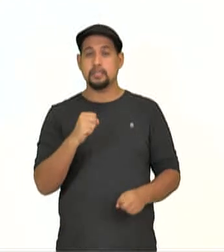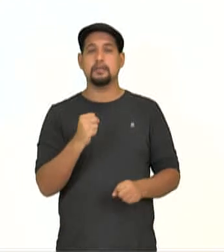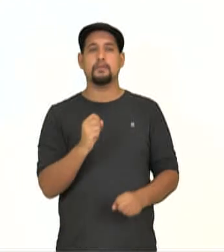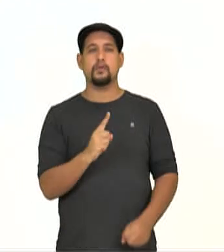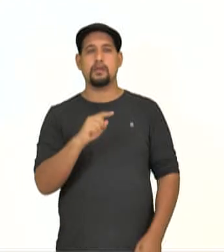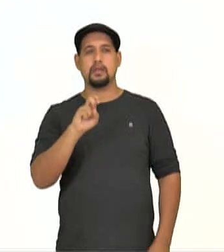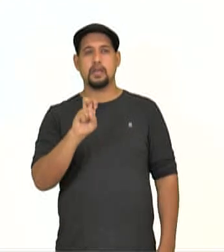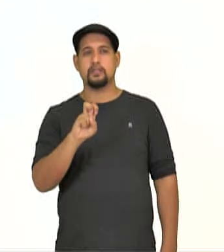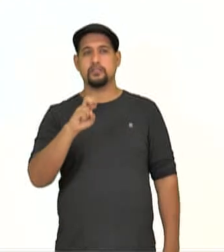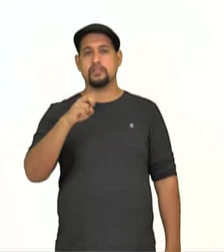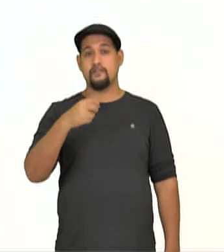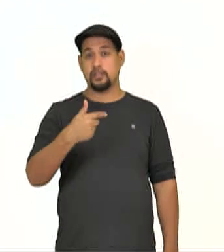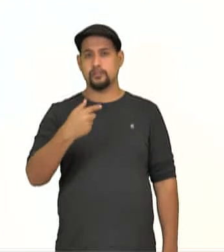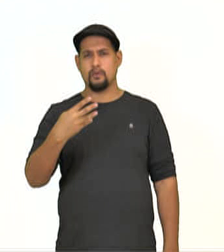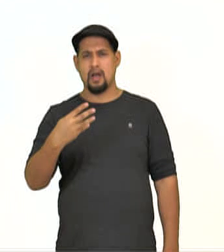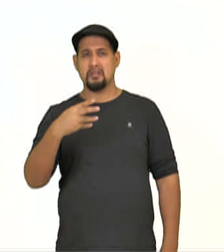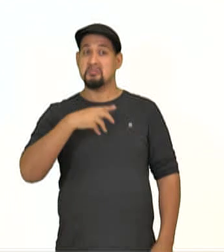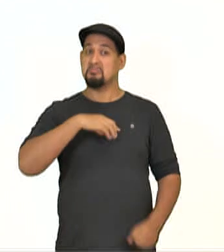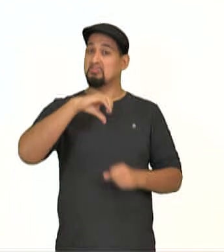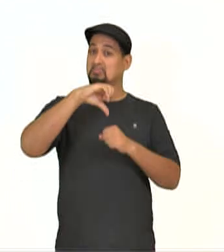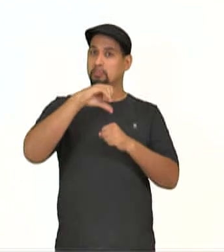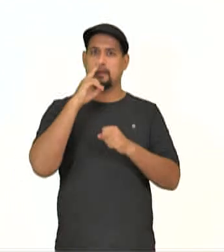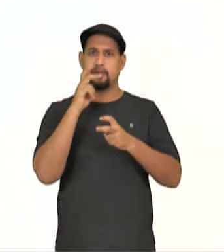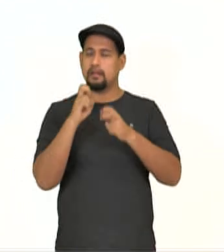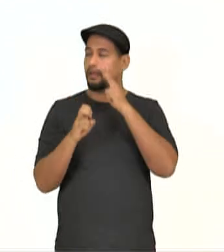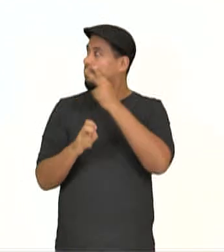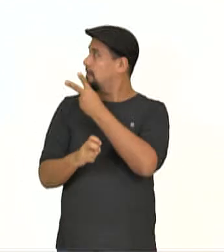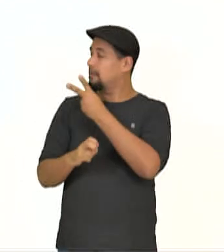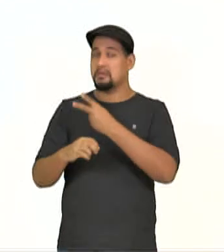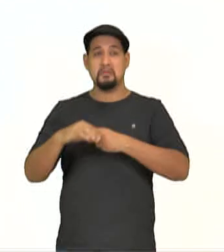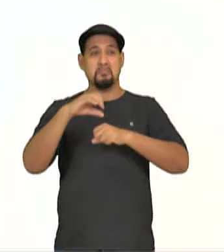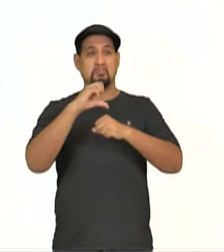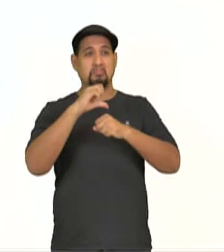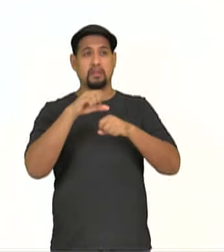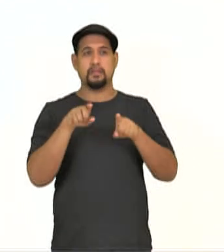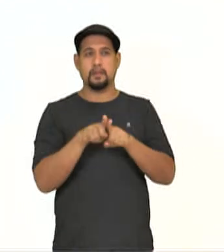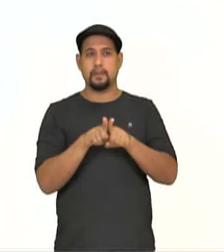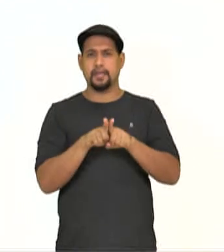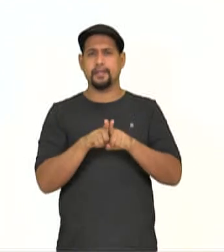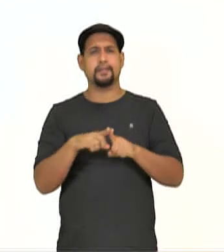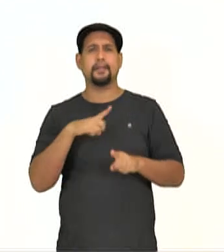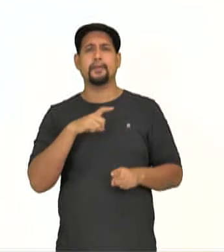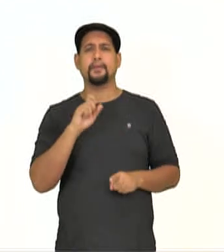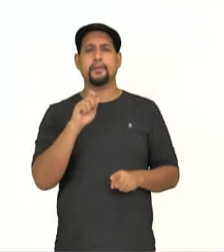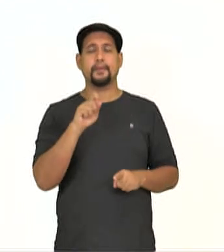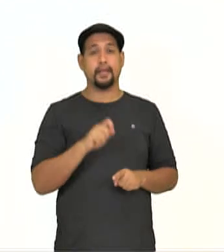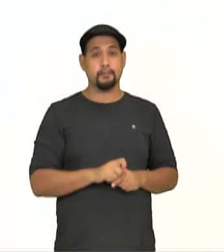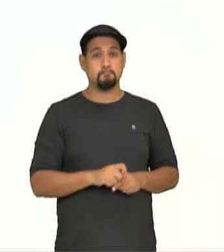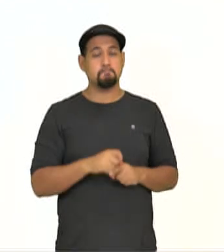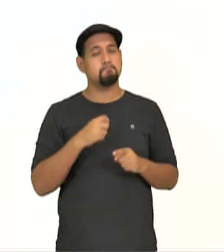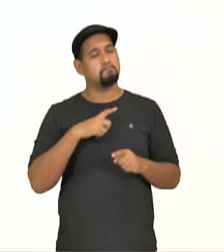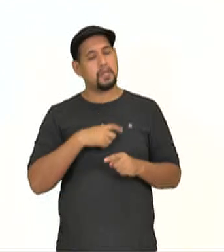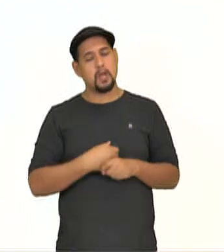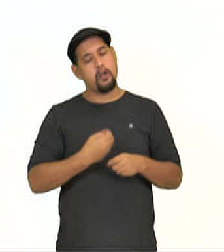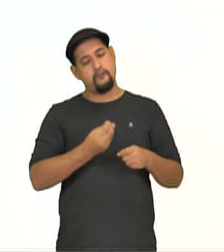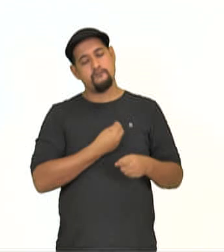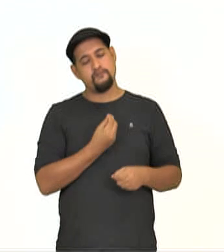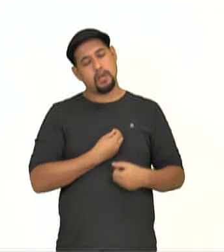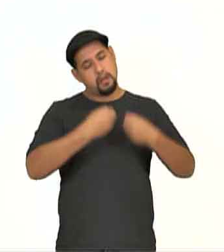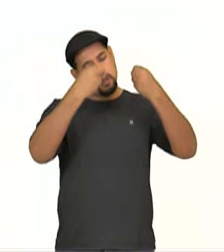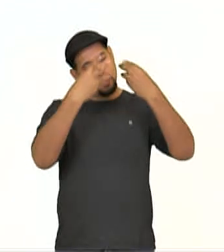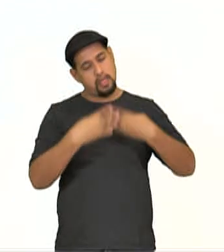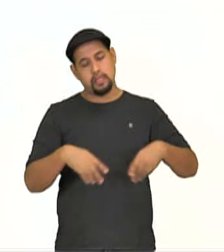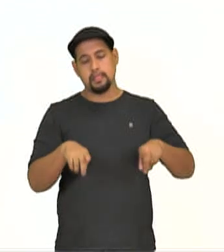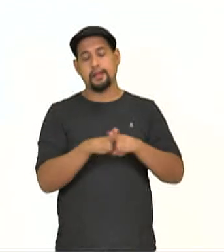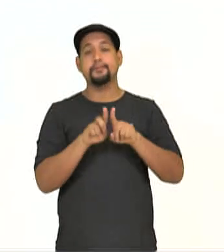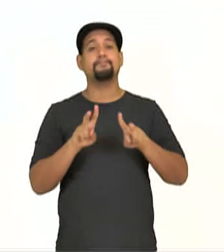1524, veja que tem um ponto de interrogação ali, a 1580. Tem sua biografia envolta em